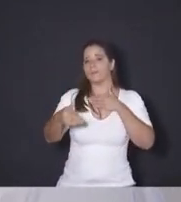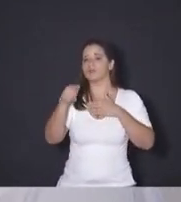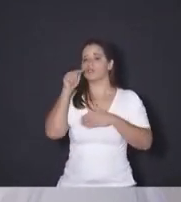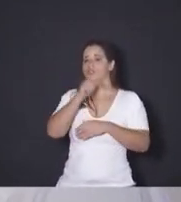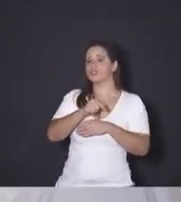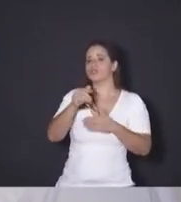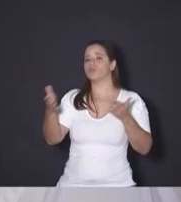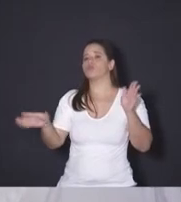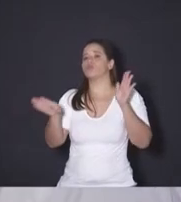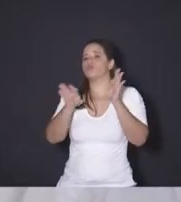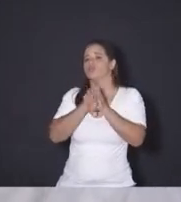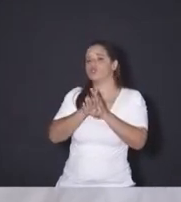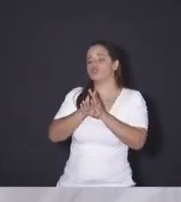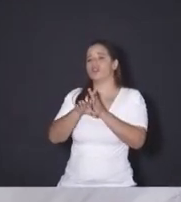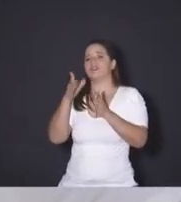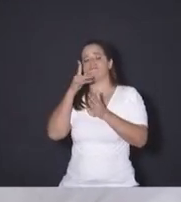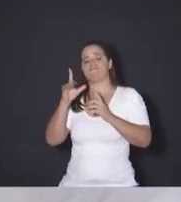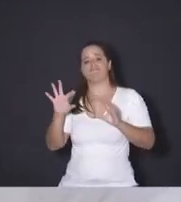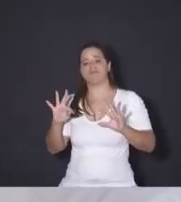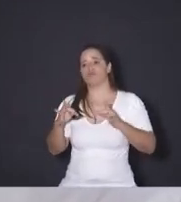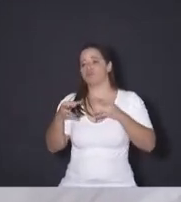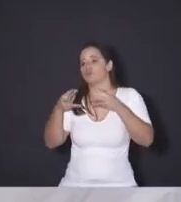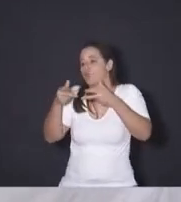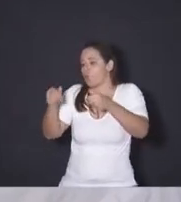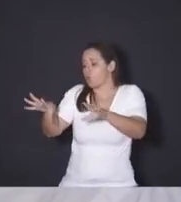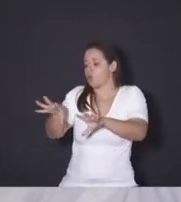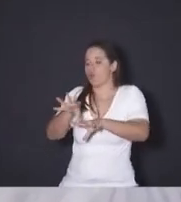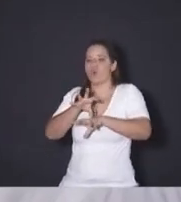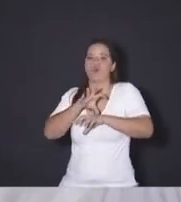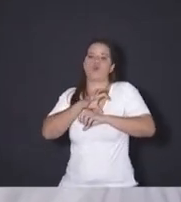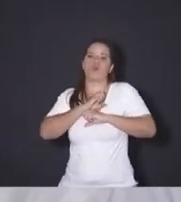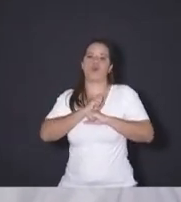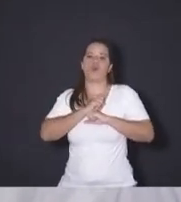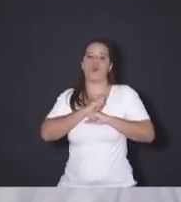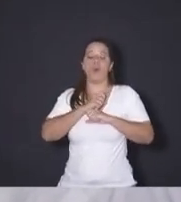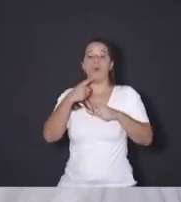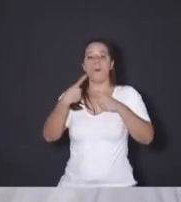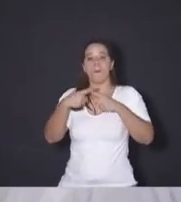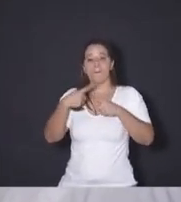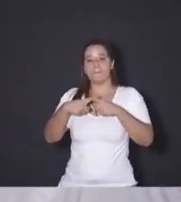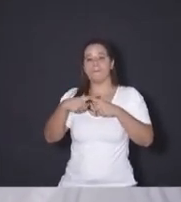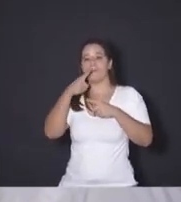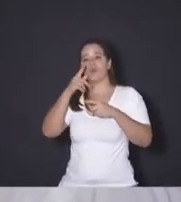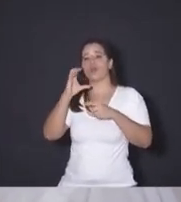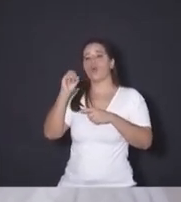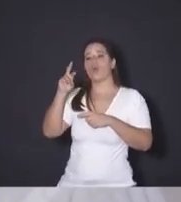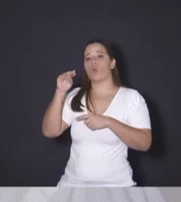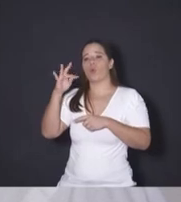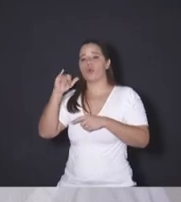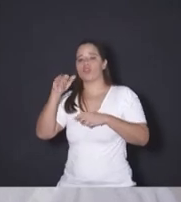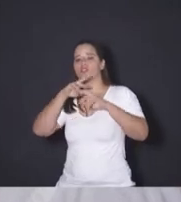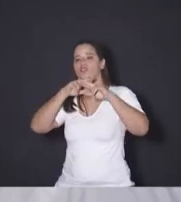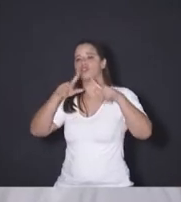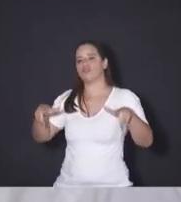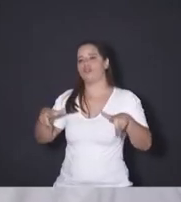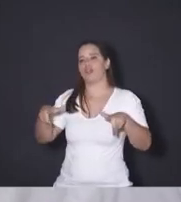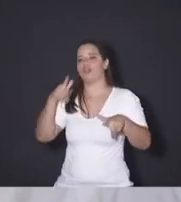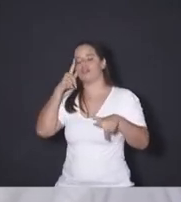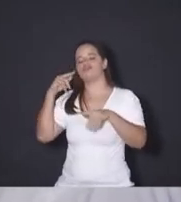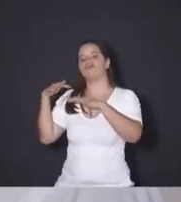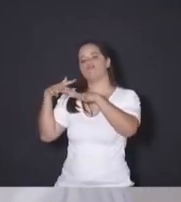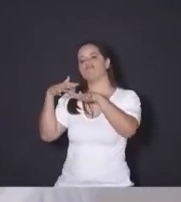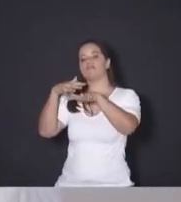chega na avenida ele pertence a todos até porque o cortejo diferentemente dos outros blocos é